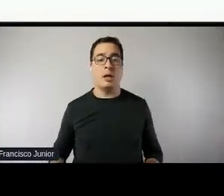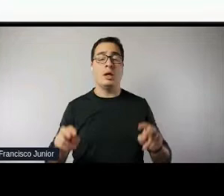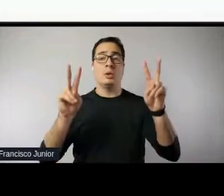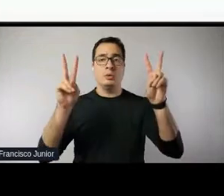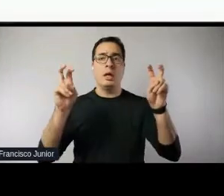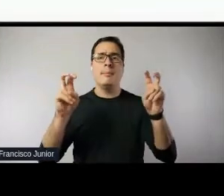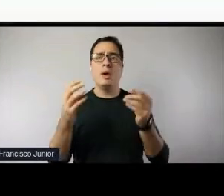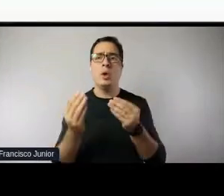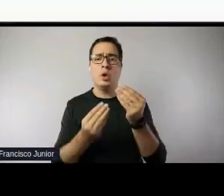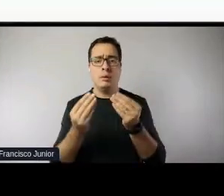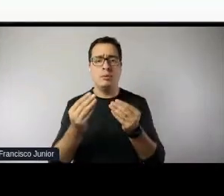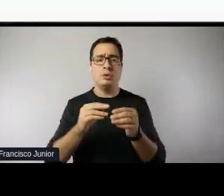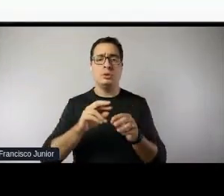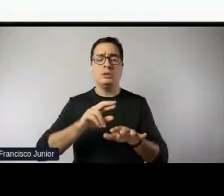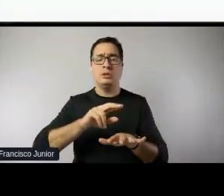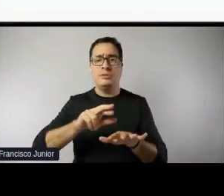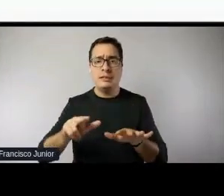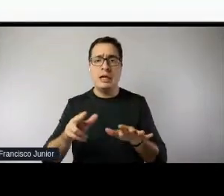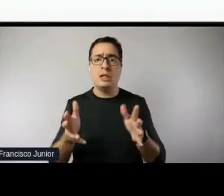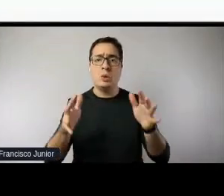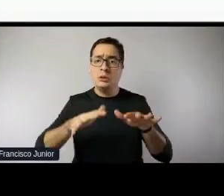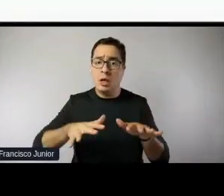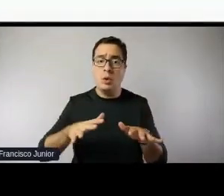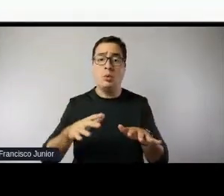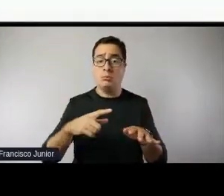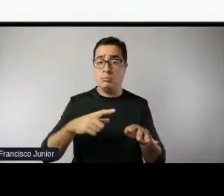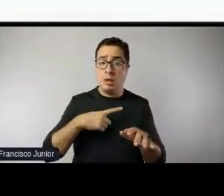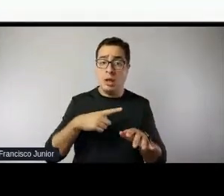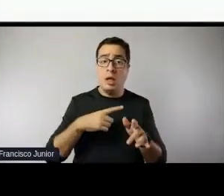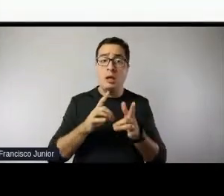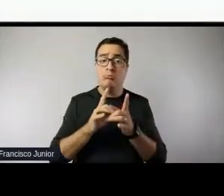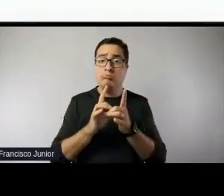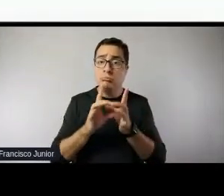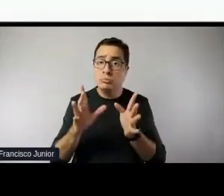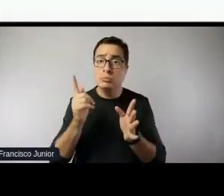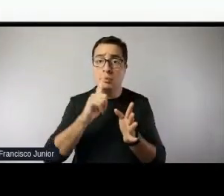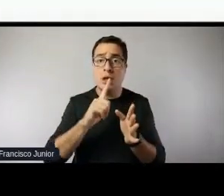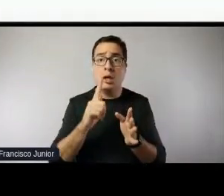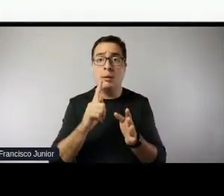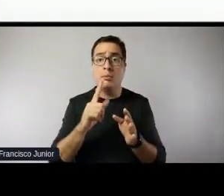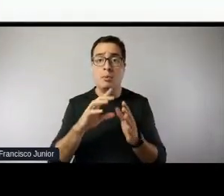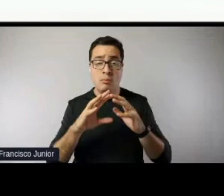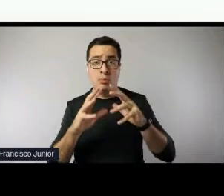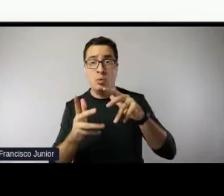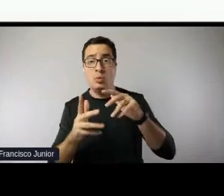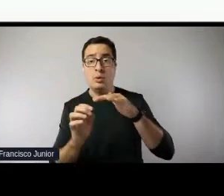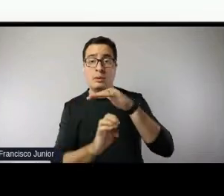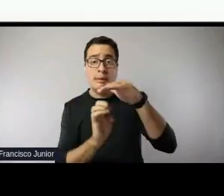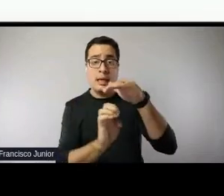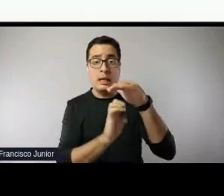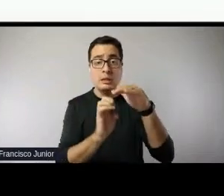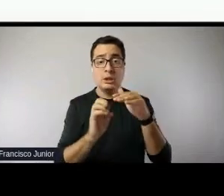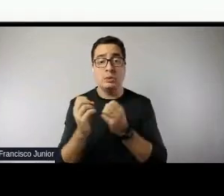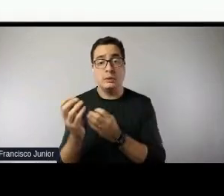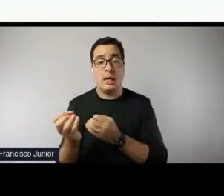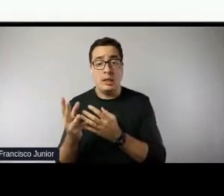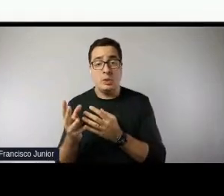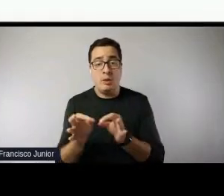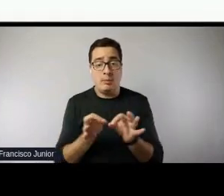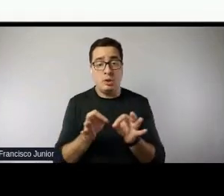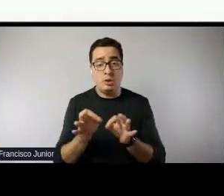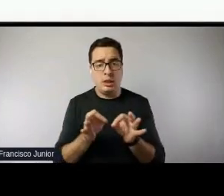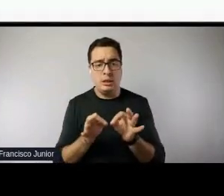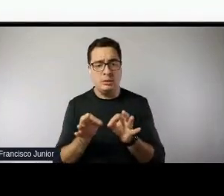como deixar diversidade e inclusão acessível para o mundo corporativo por meio de dados, e aqui a gente está focando em um projeto bem